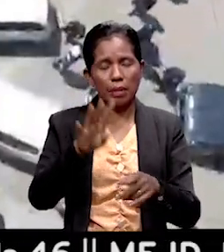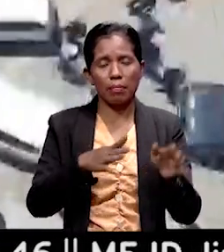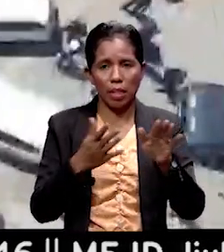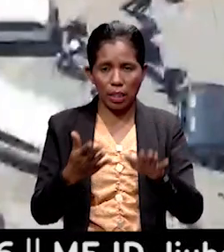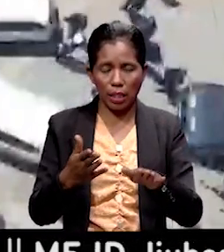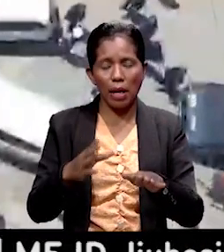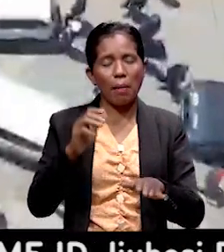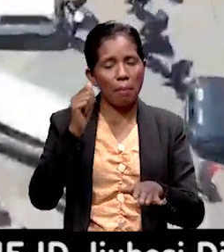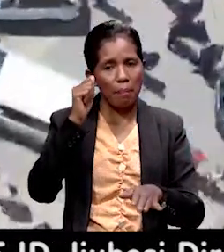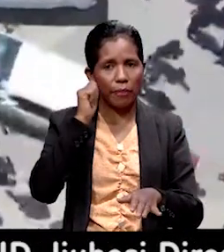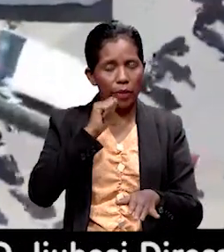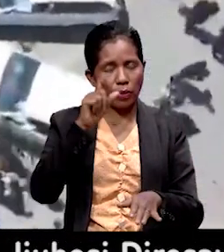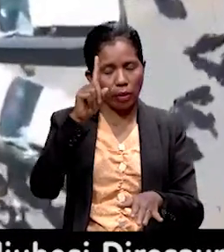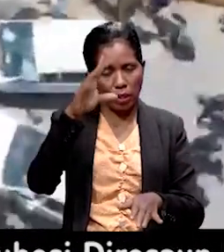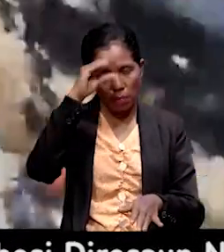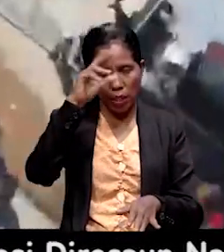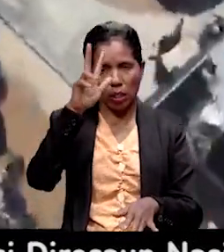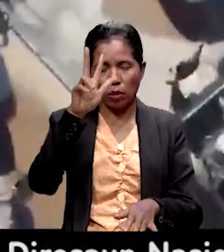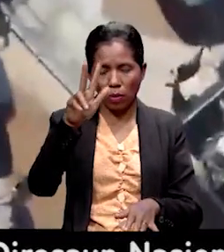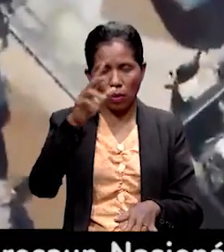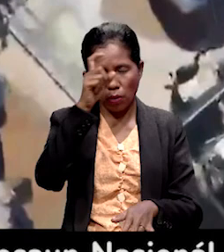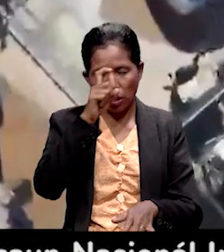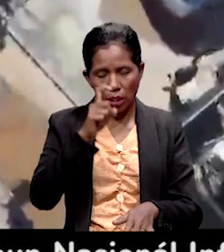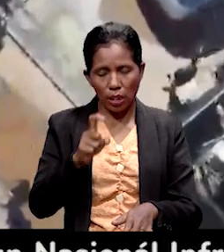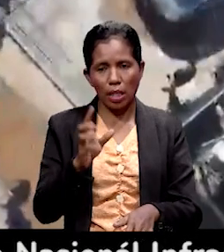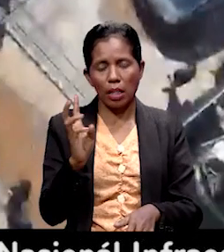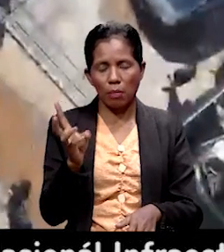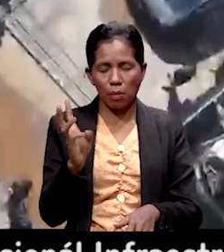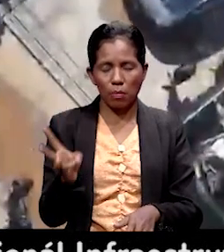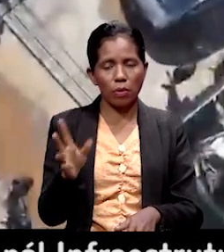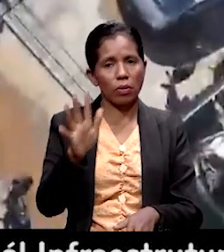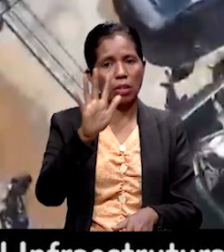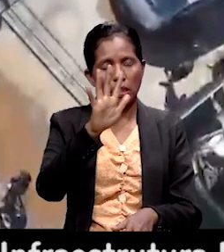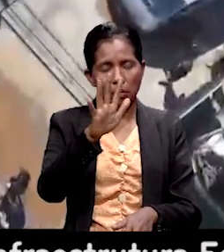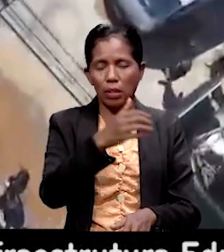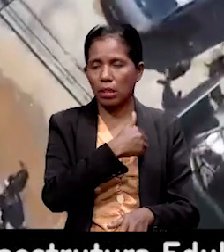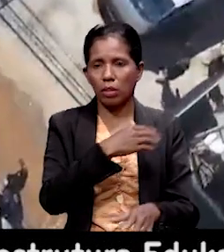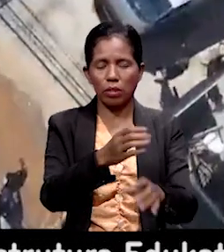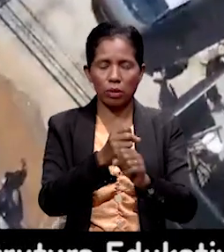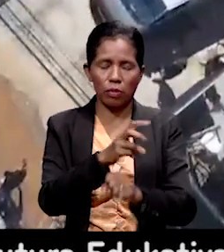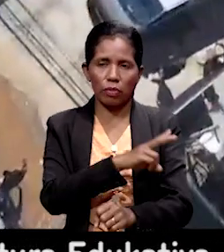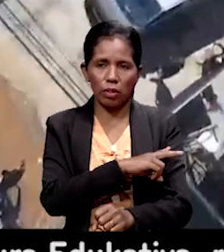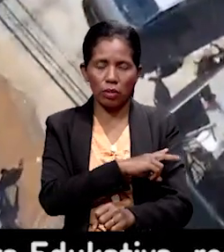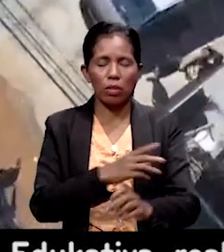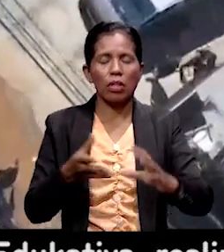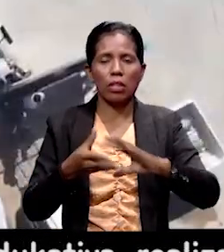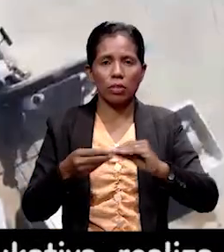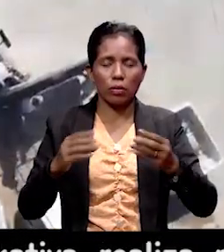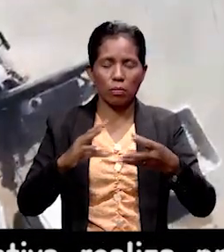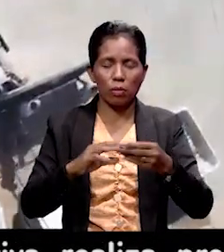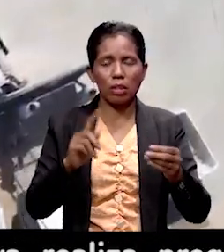tolu, feto ida, rotinang neng nulu resing lima, nebe siroximu vacina, no ninia história moras,